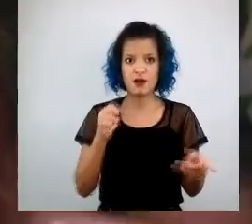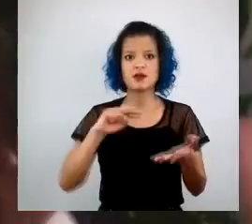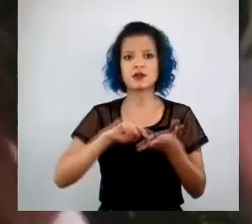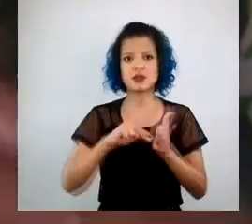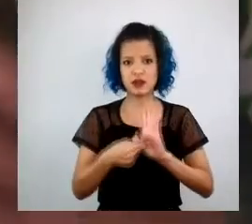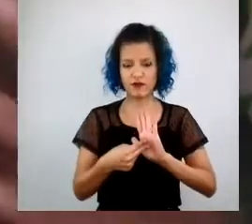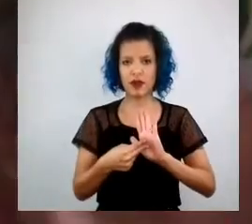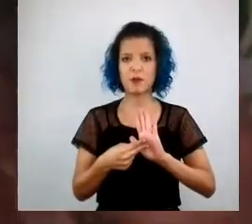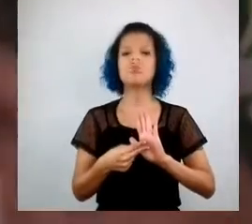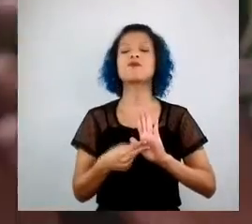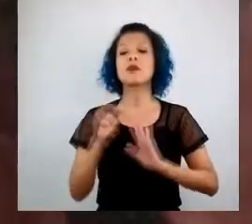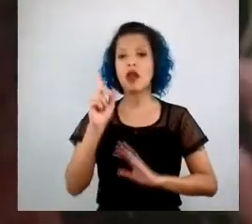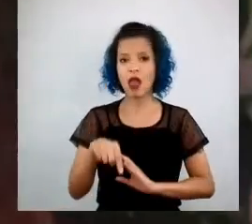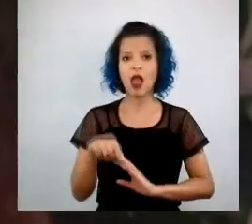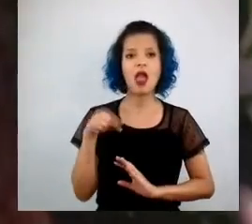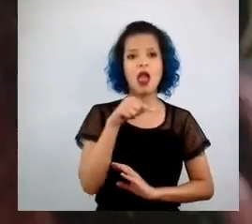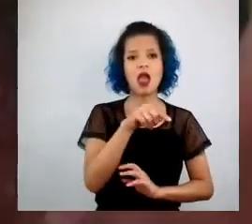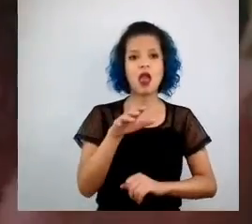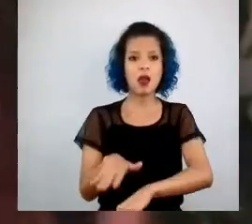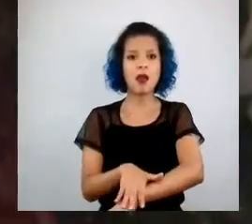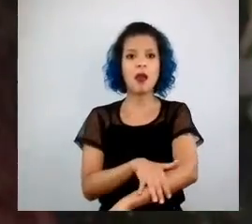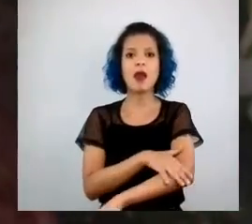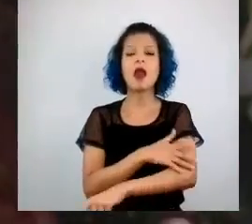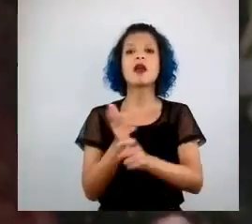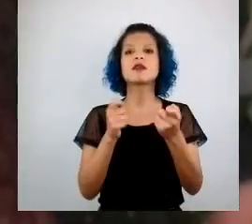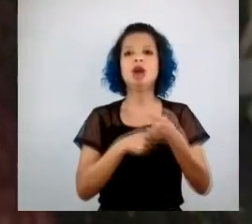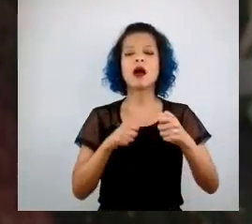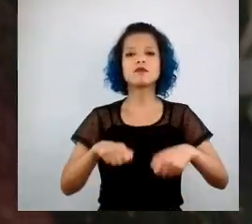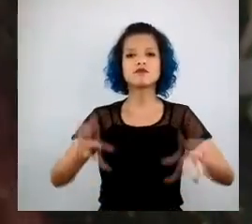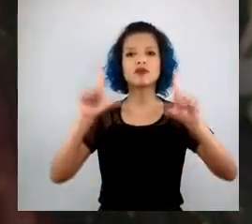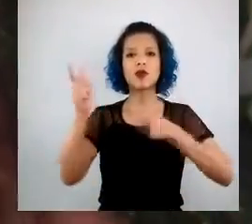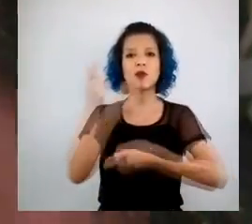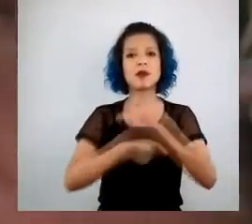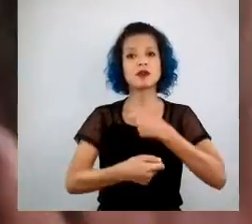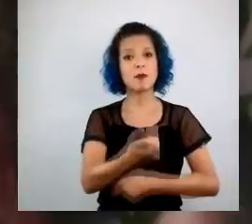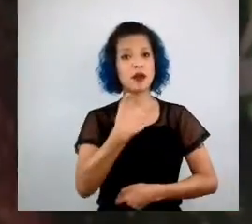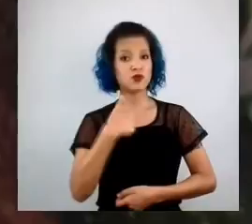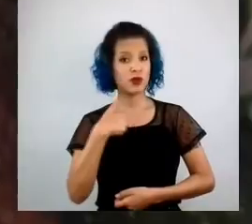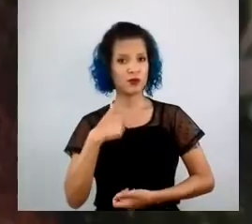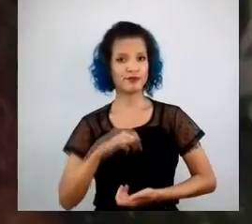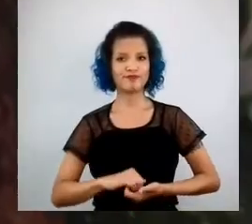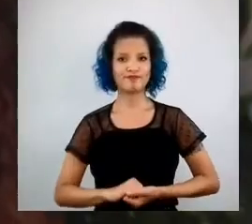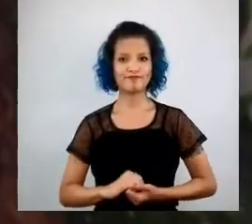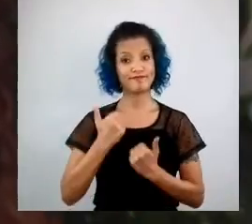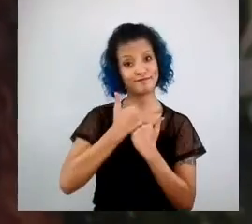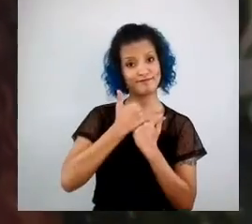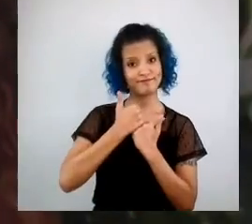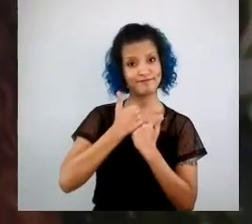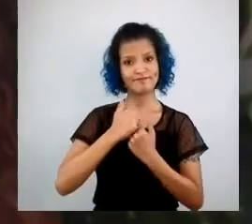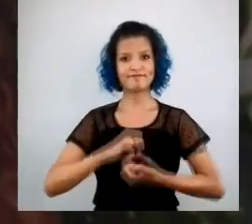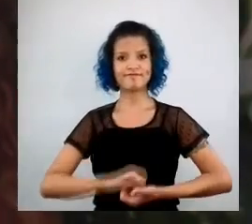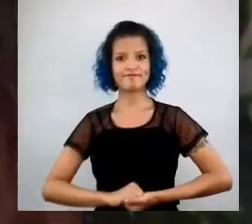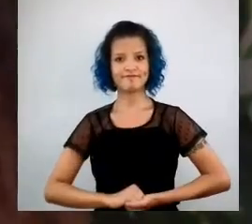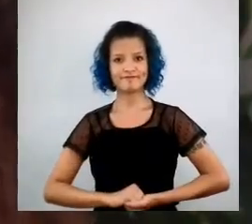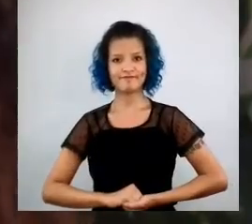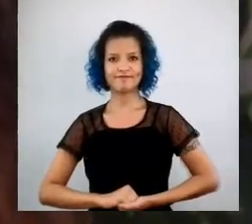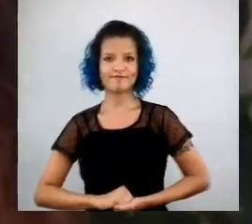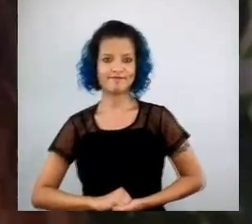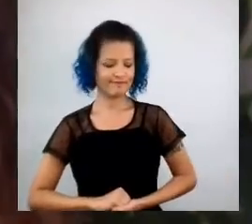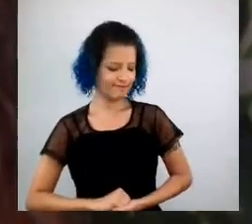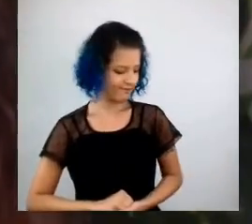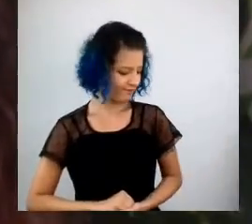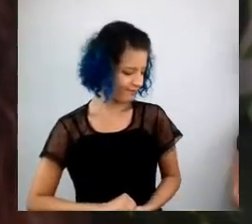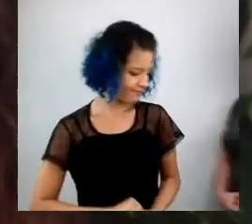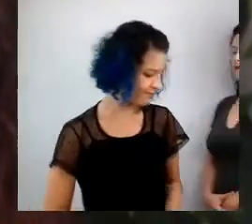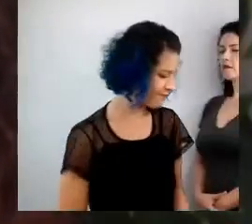que a pele dela era mais comercial do que o meu. Olha a contradição da coisa, né?